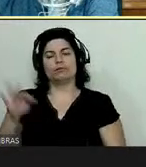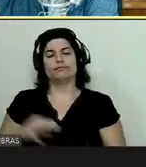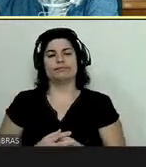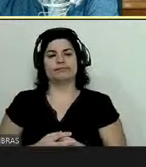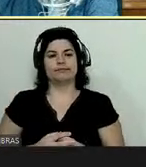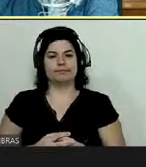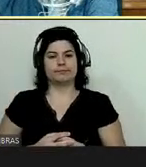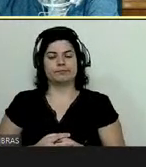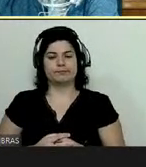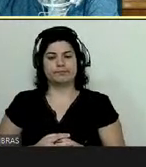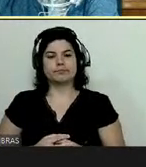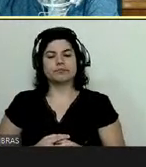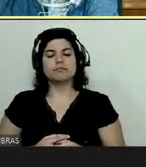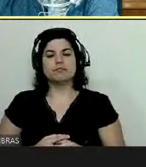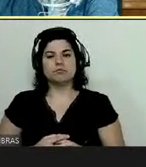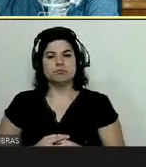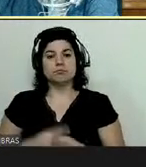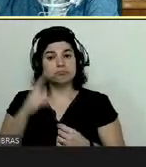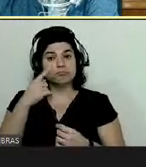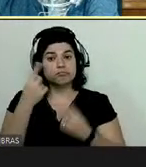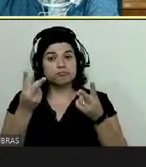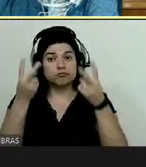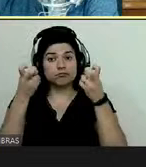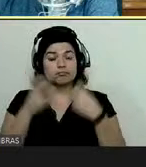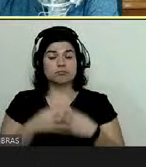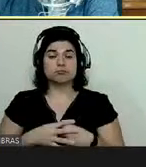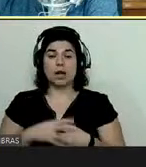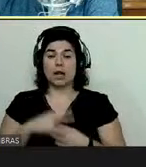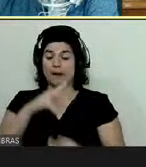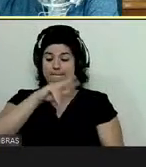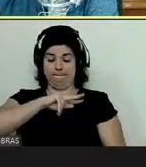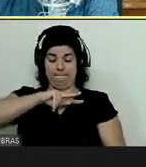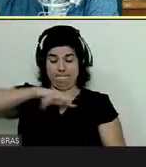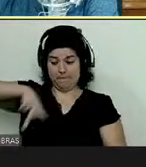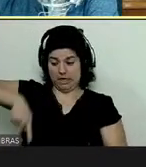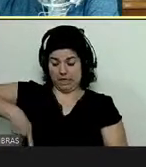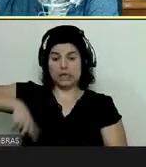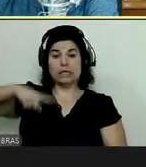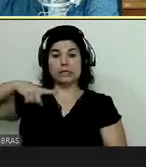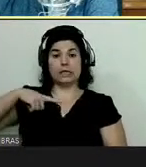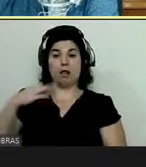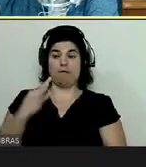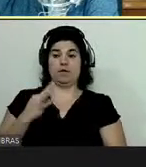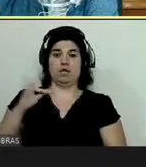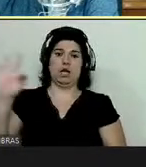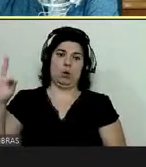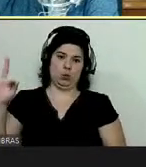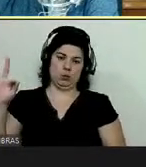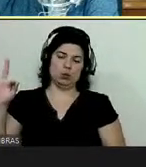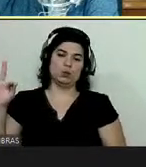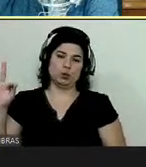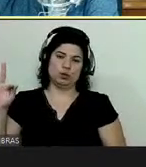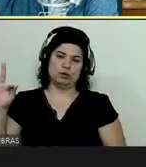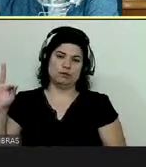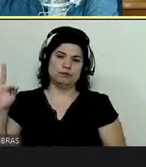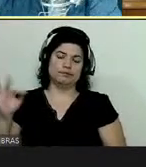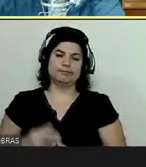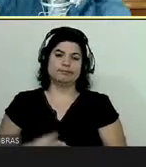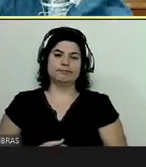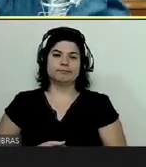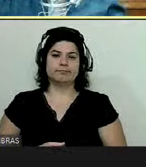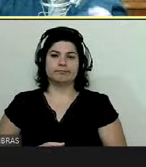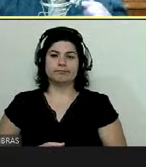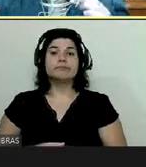a diva eu sempre presidencialismo eo federalismo já